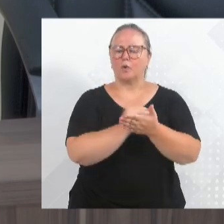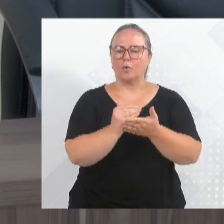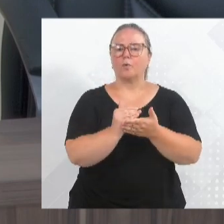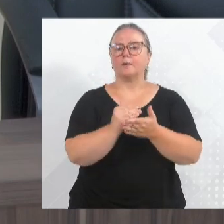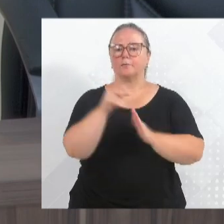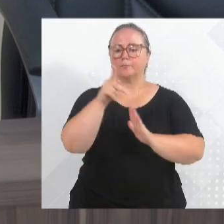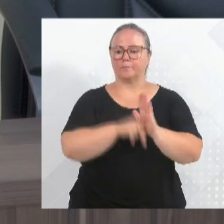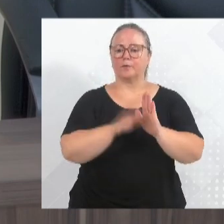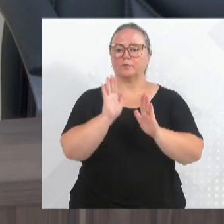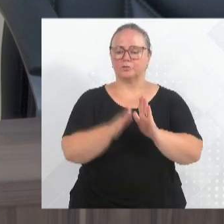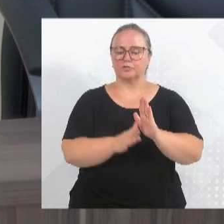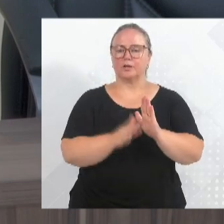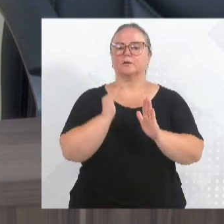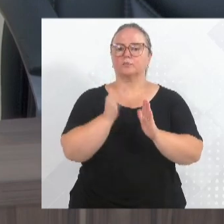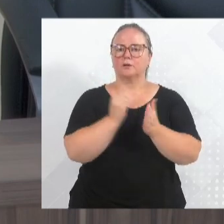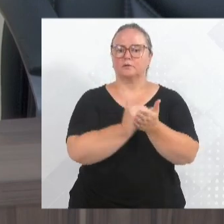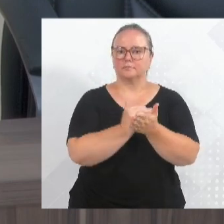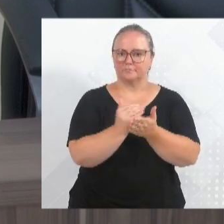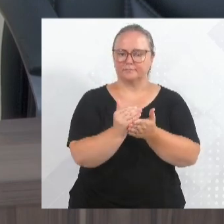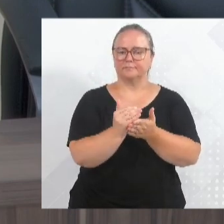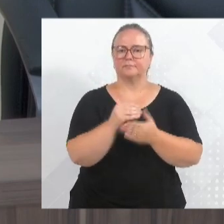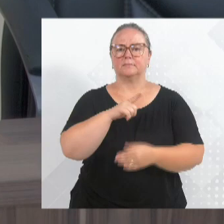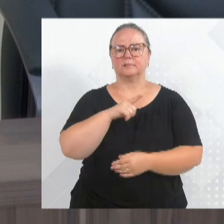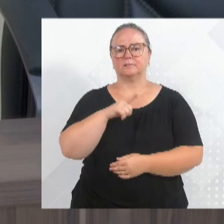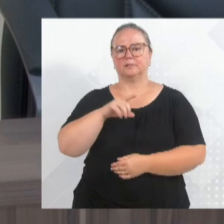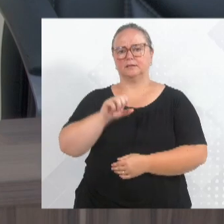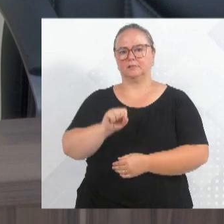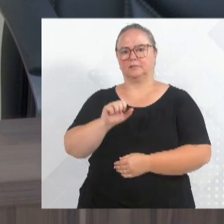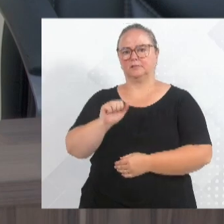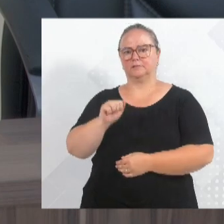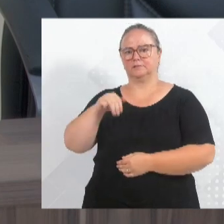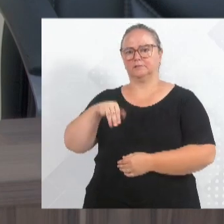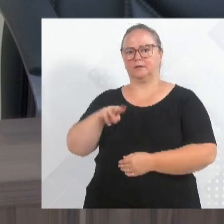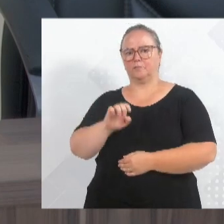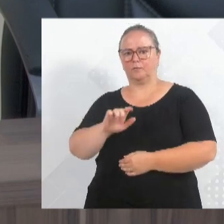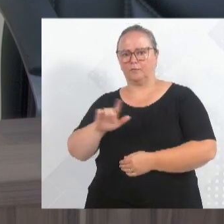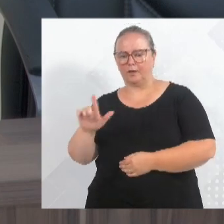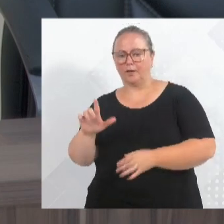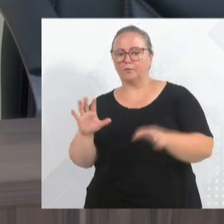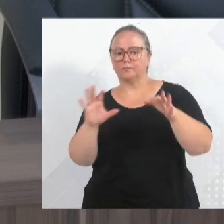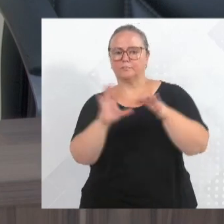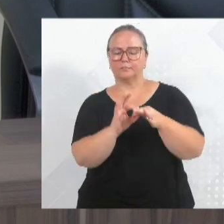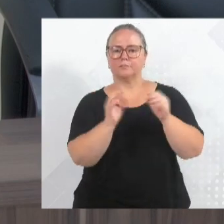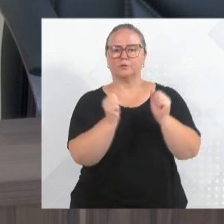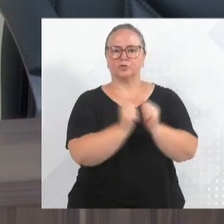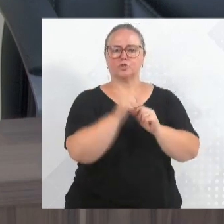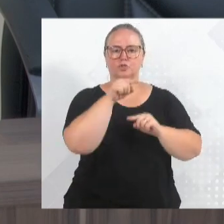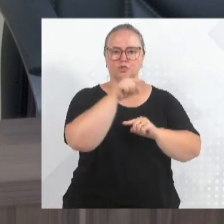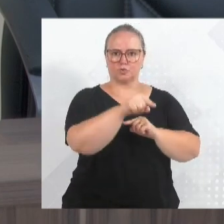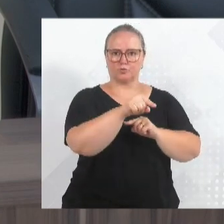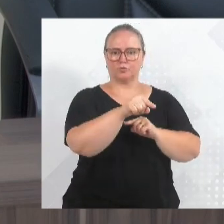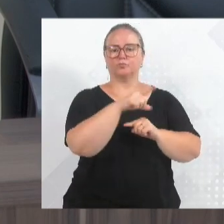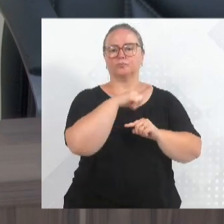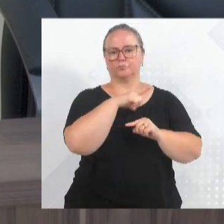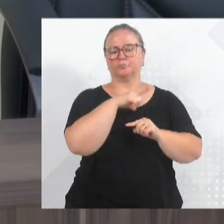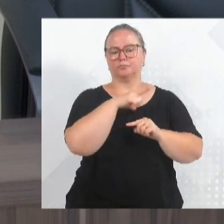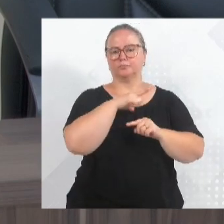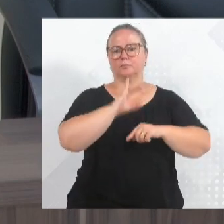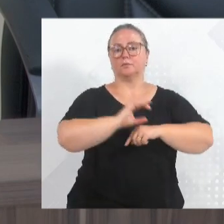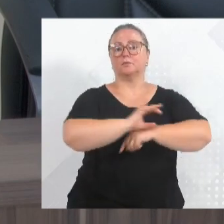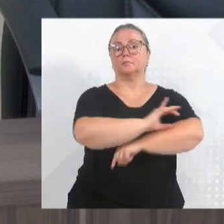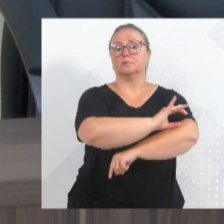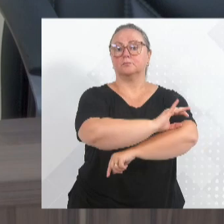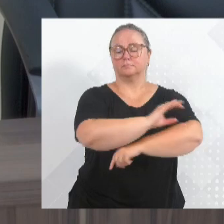Começou pelo principal, que é lá na Samuel Morse, com a Guilherme Scharf, e aí então interligando o reservatório da Itopava Central,